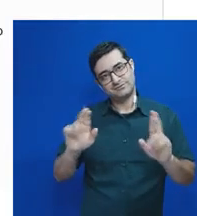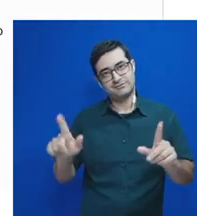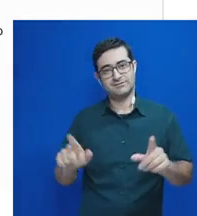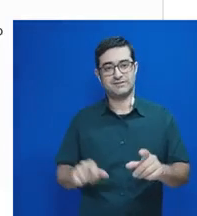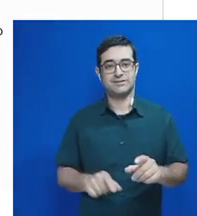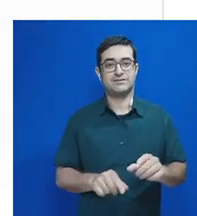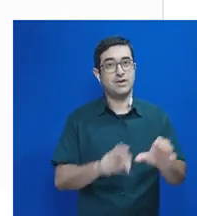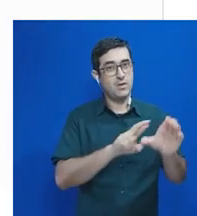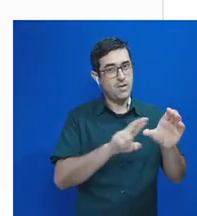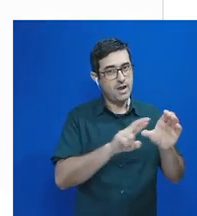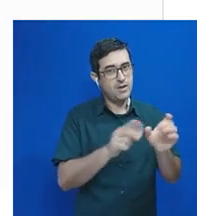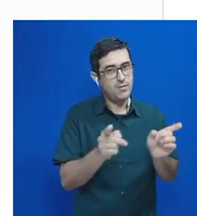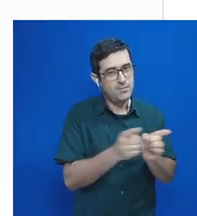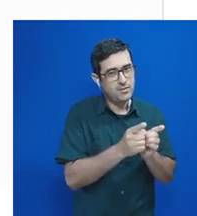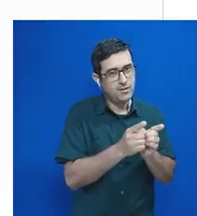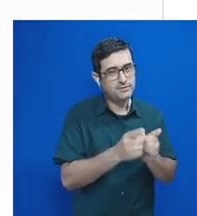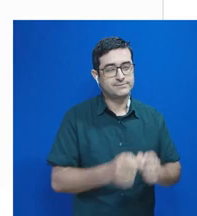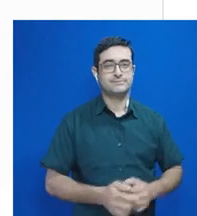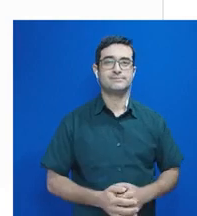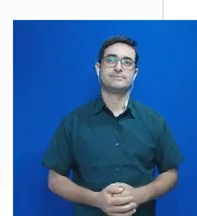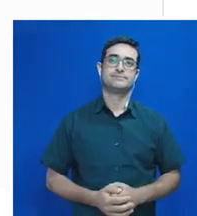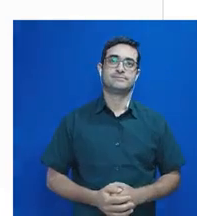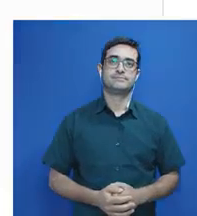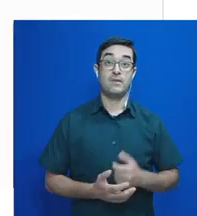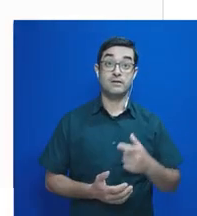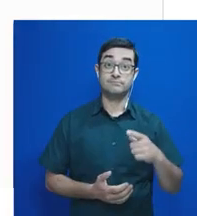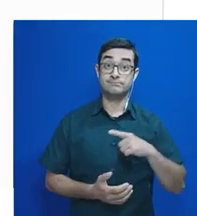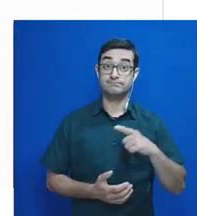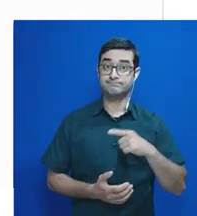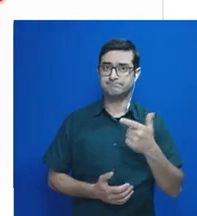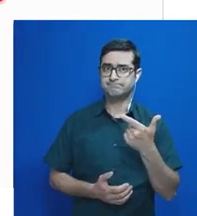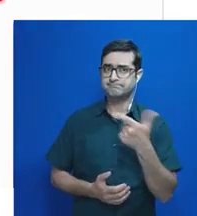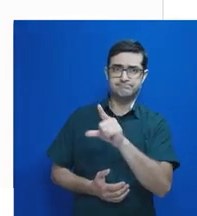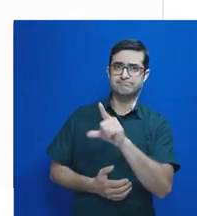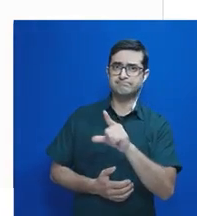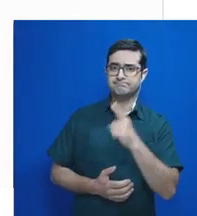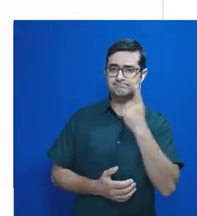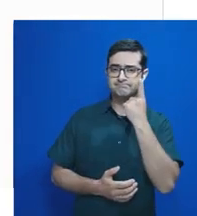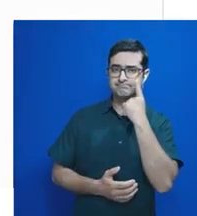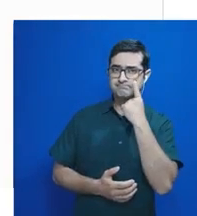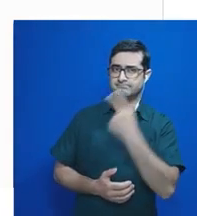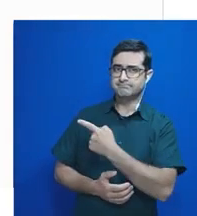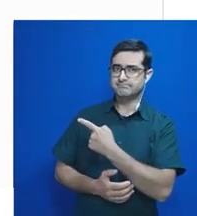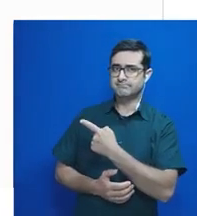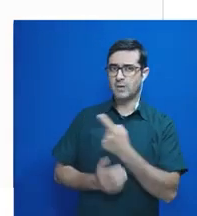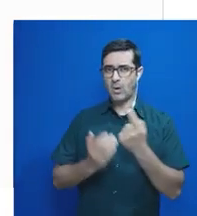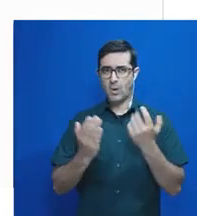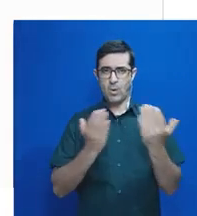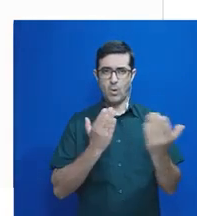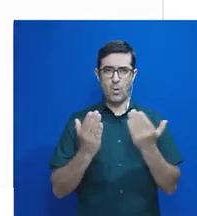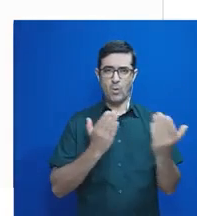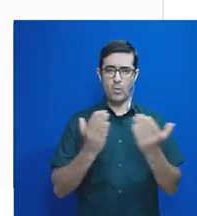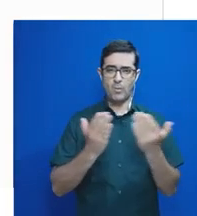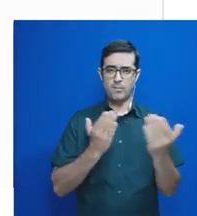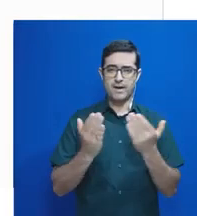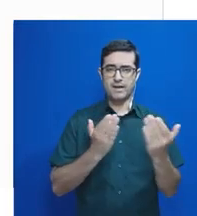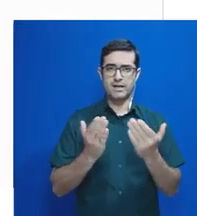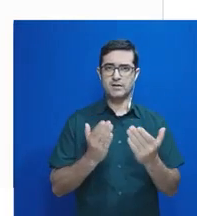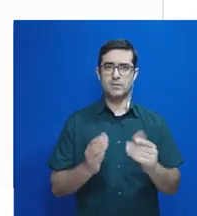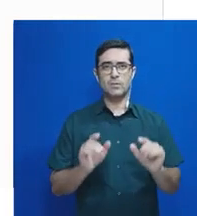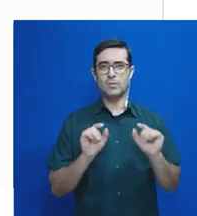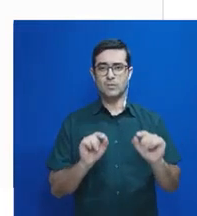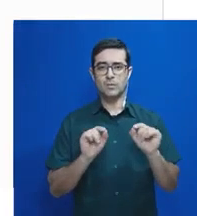raio muito menor. E aí eu posso comparar, então, a gente já viu aqui, agora vamos ver aqui quando eu comparo